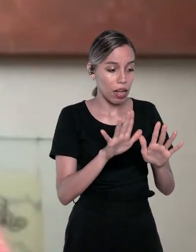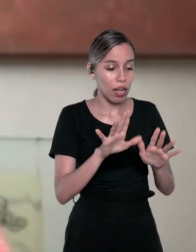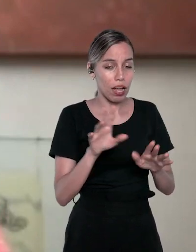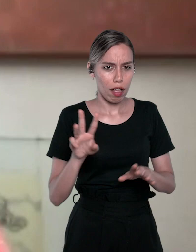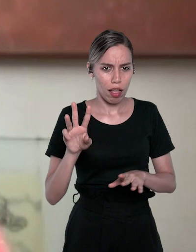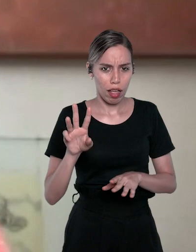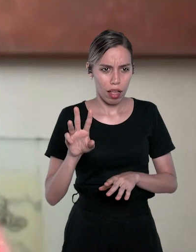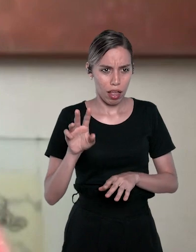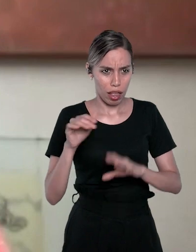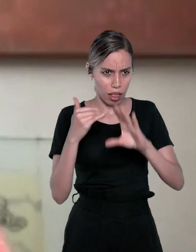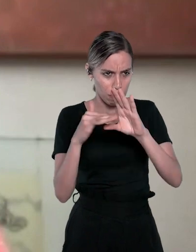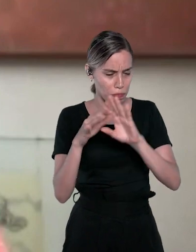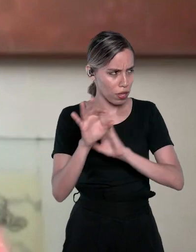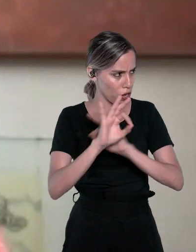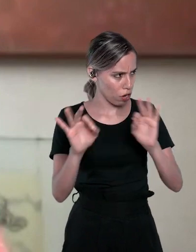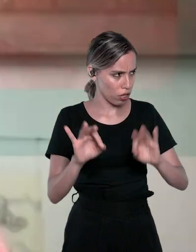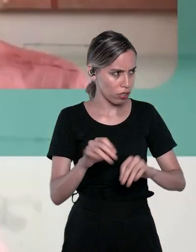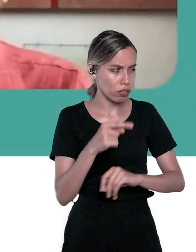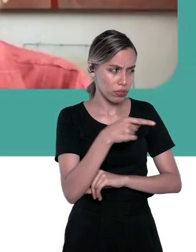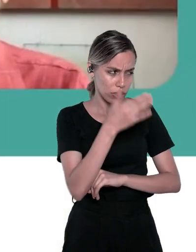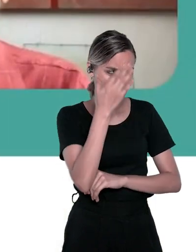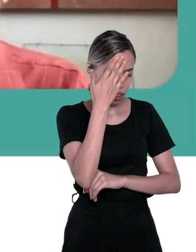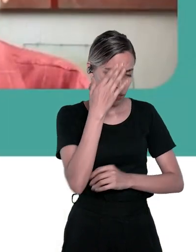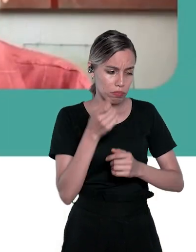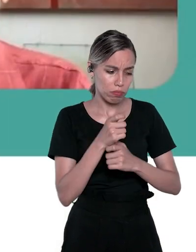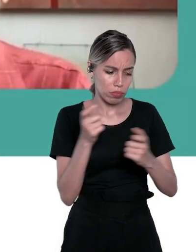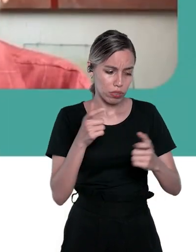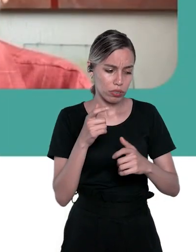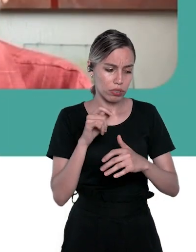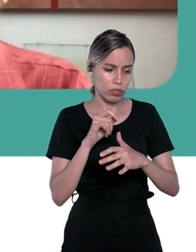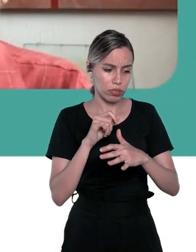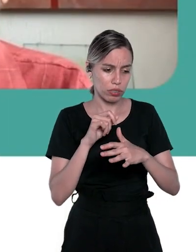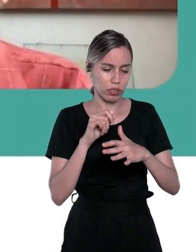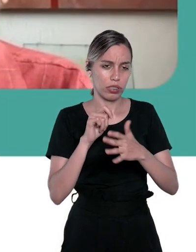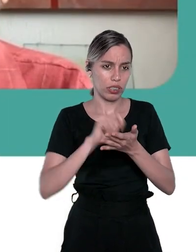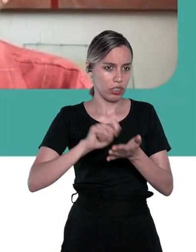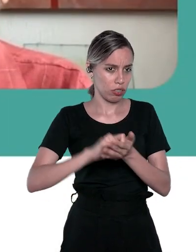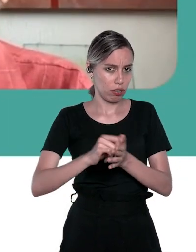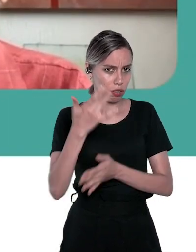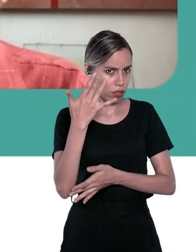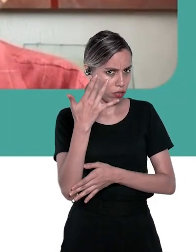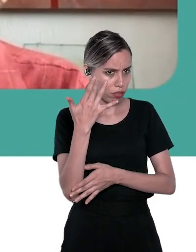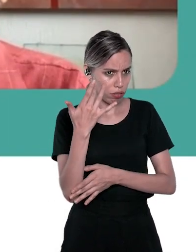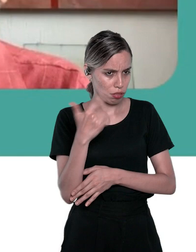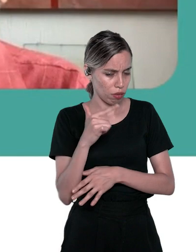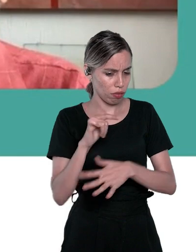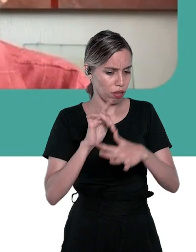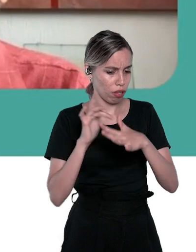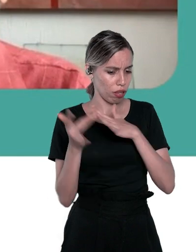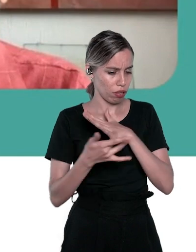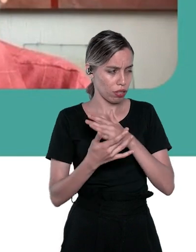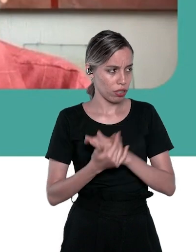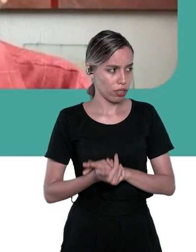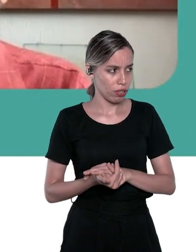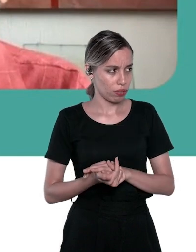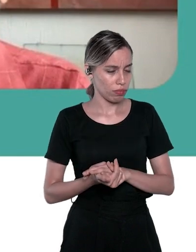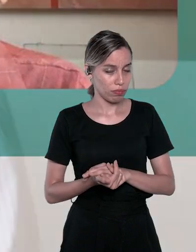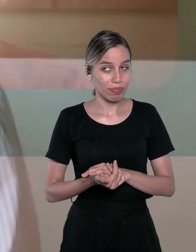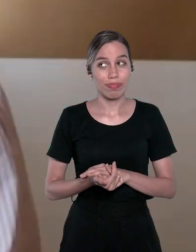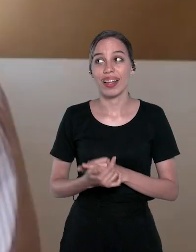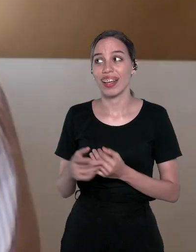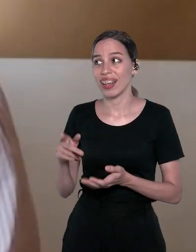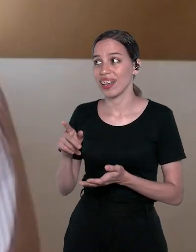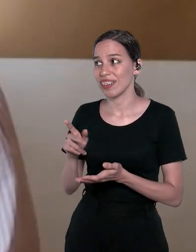de contato. Você sabe que tem muitos escritores que não têm, né? Redes sociais. Vamos finalizar com